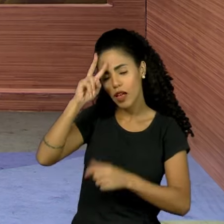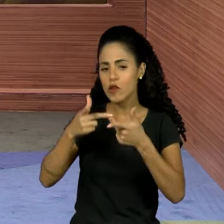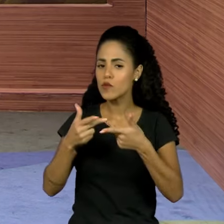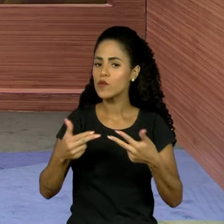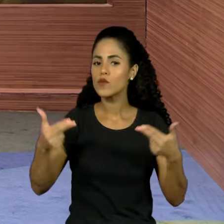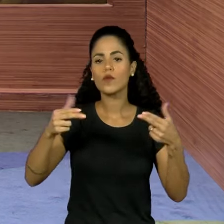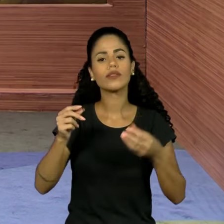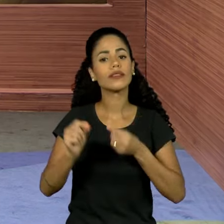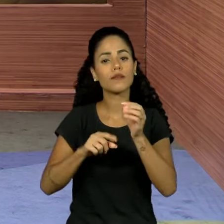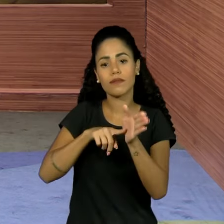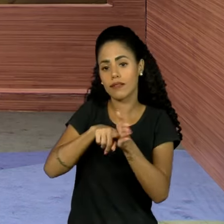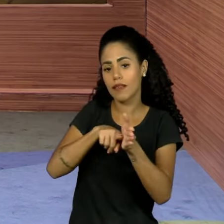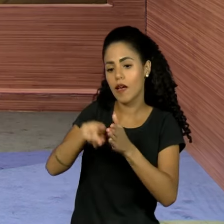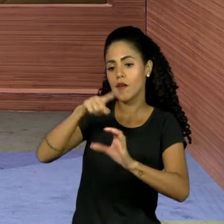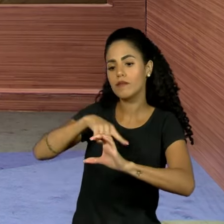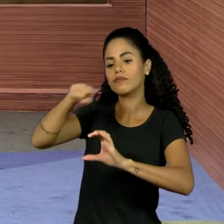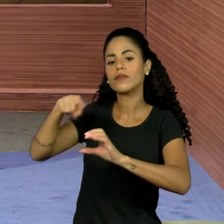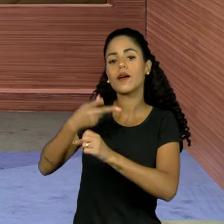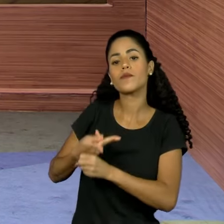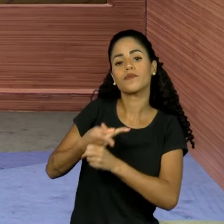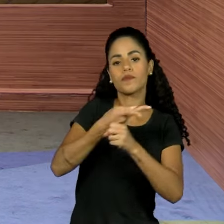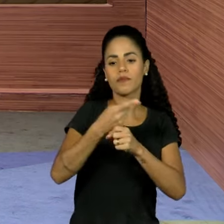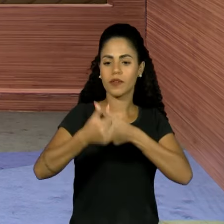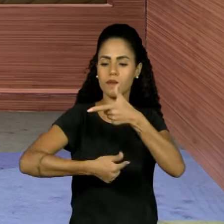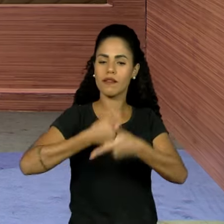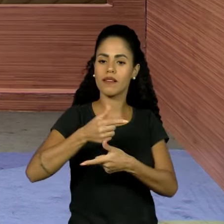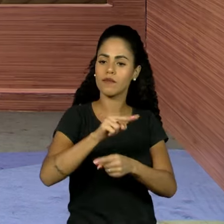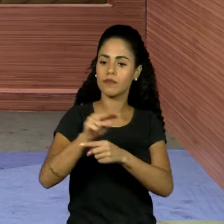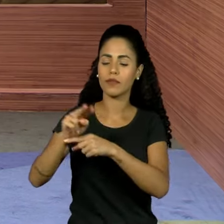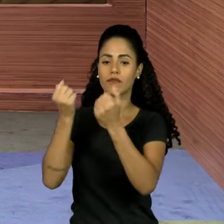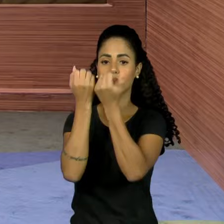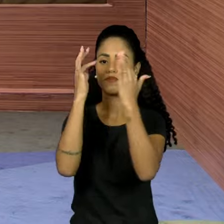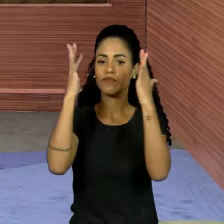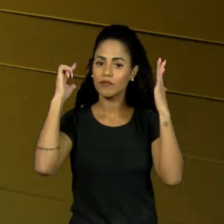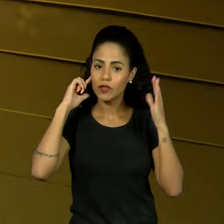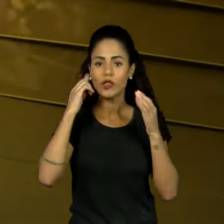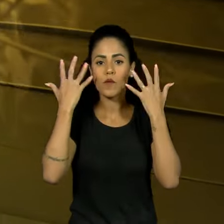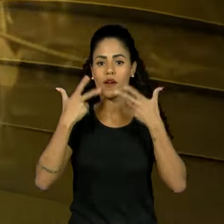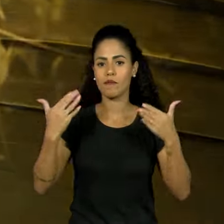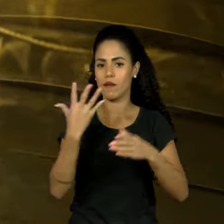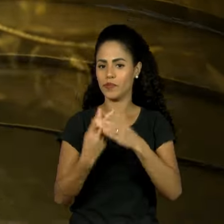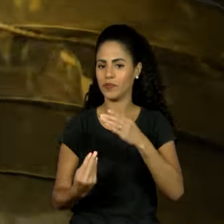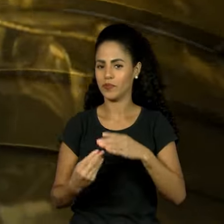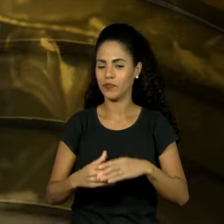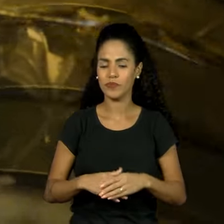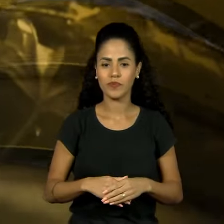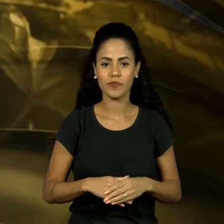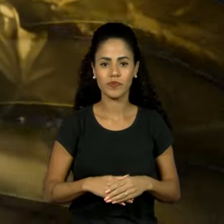e a cientista premiada que trabalha pela conservação de um primata ameaçado.